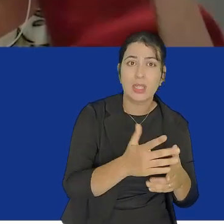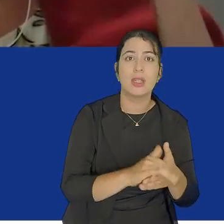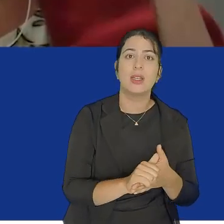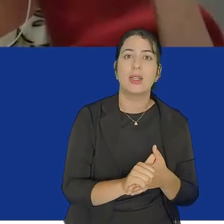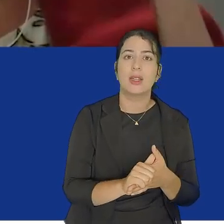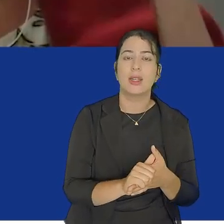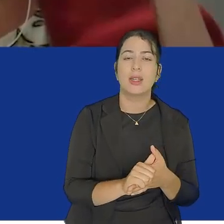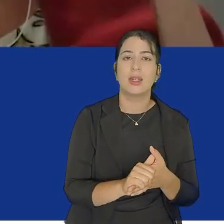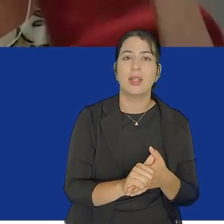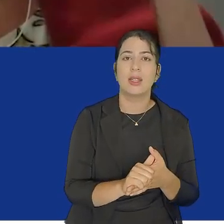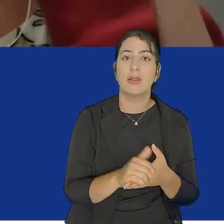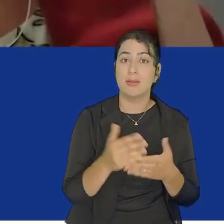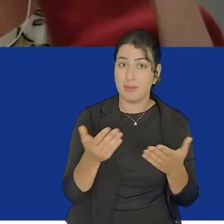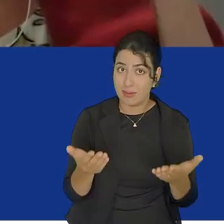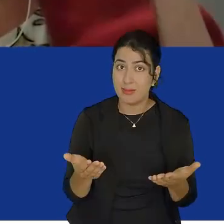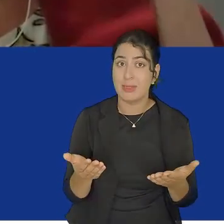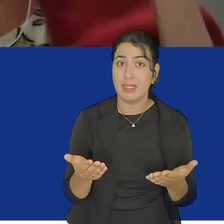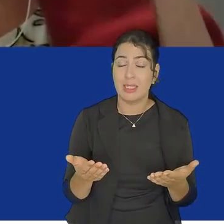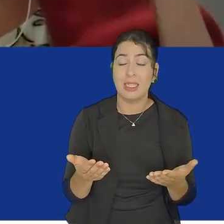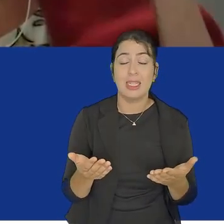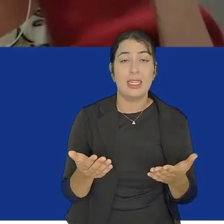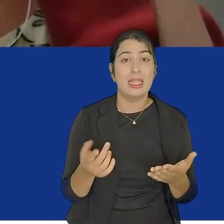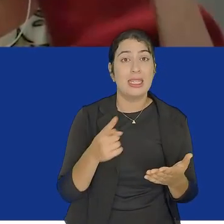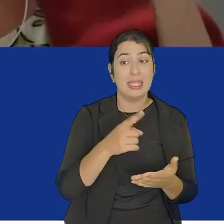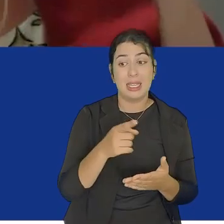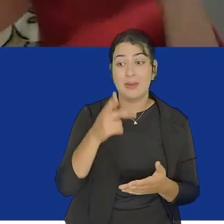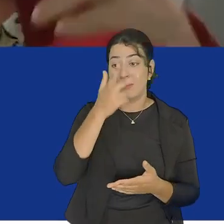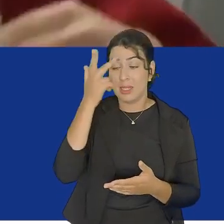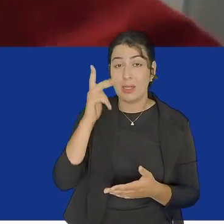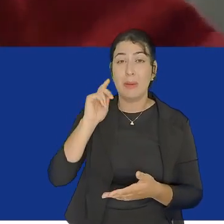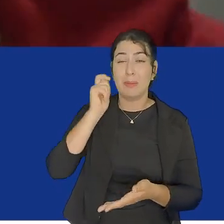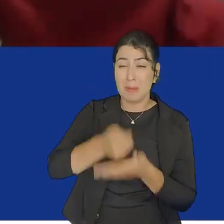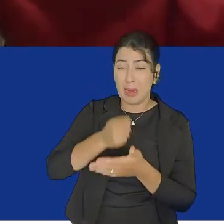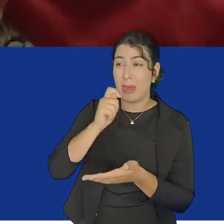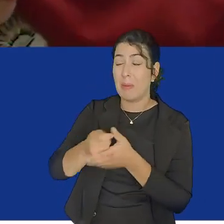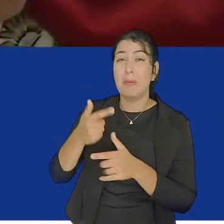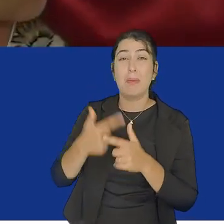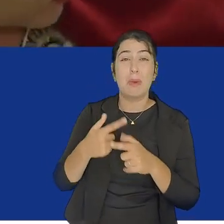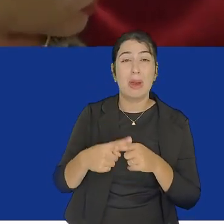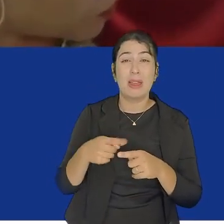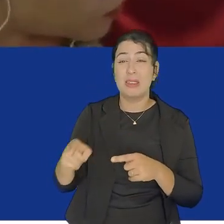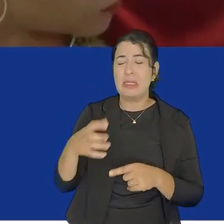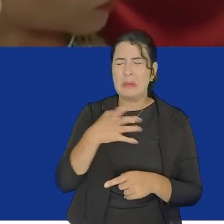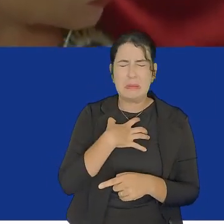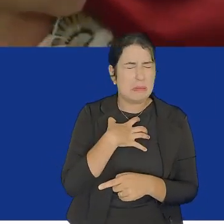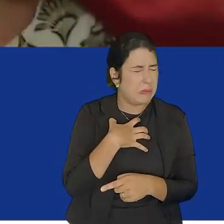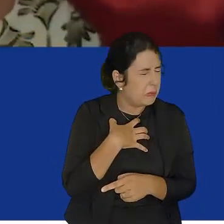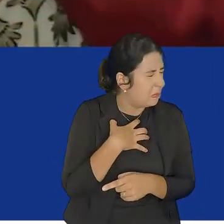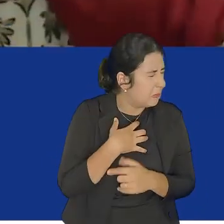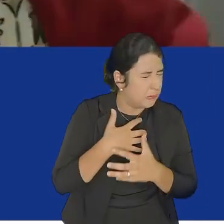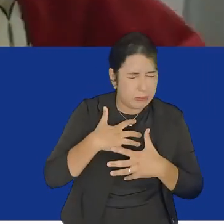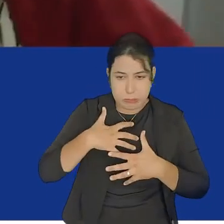não conseguem contribuir, que essas pessoas estão pagando com né, uma crise de sentido em relação ao trabalho, não é para isso que